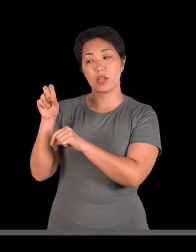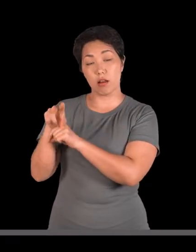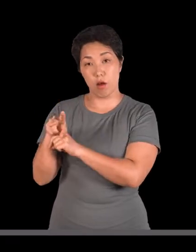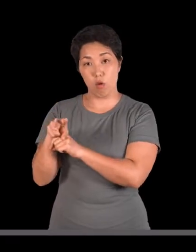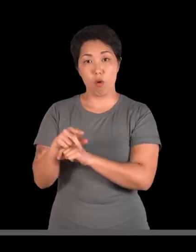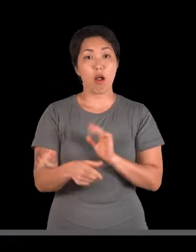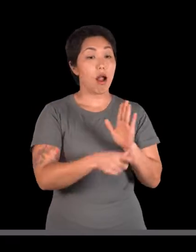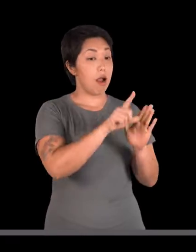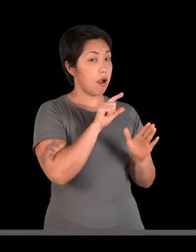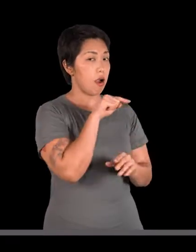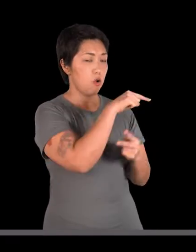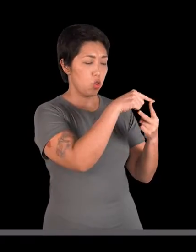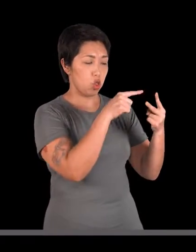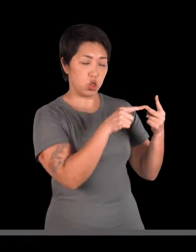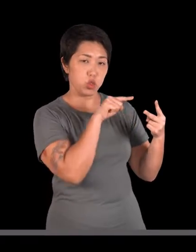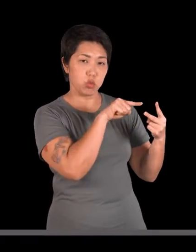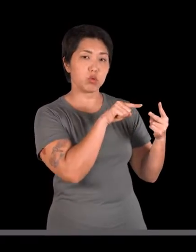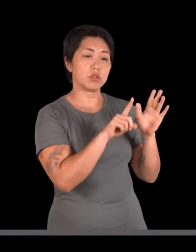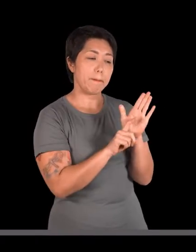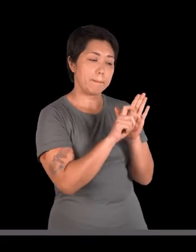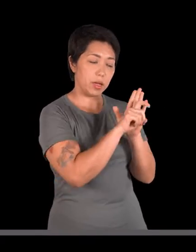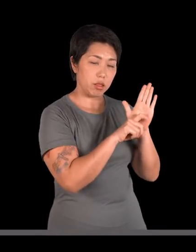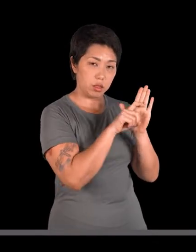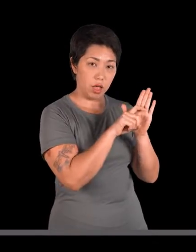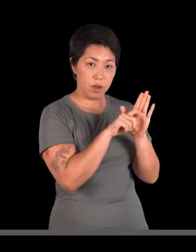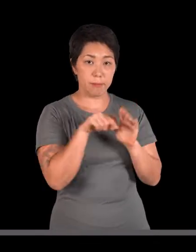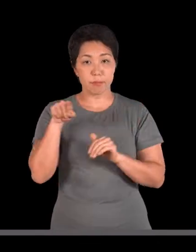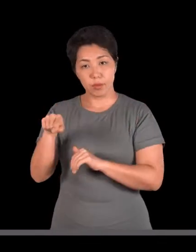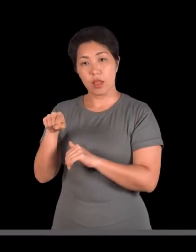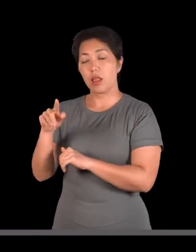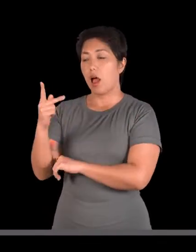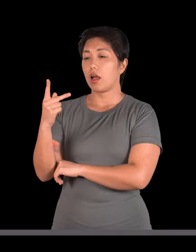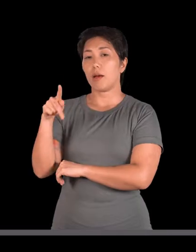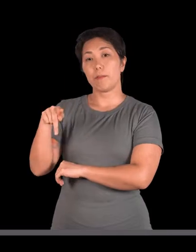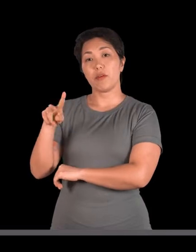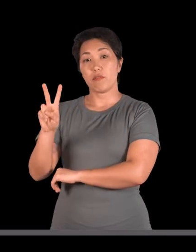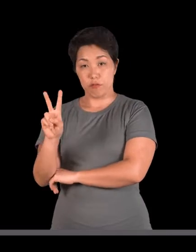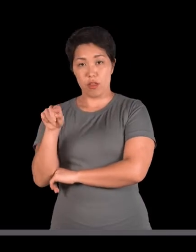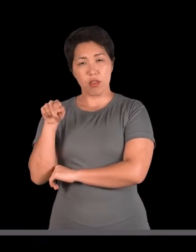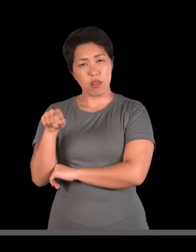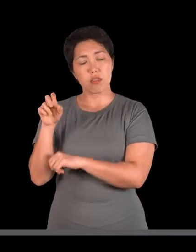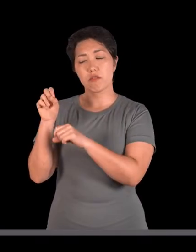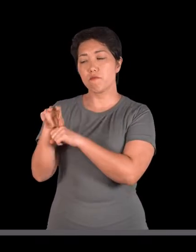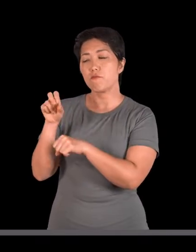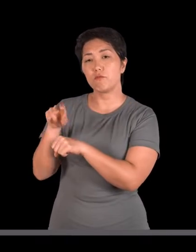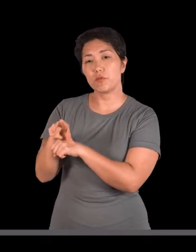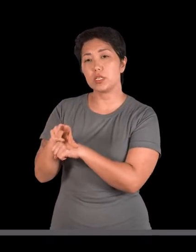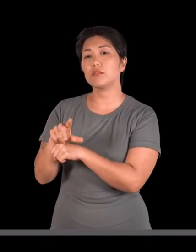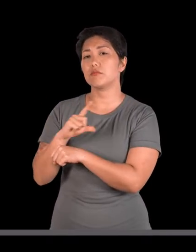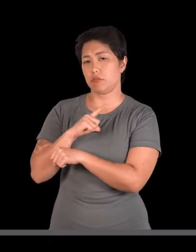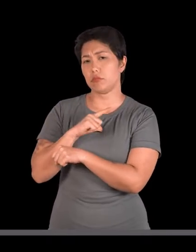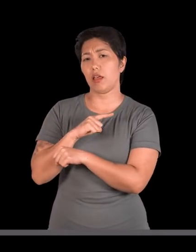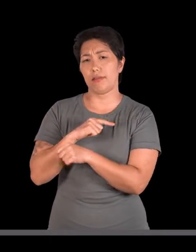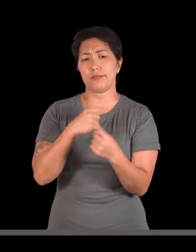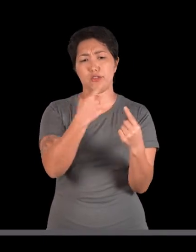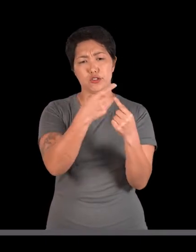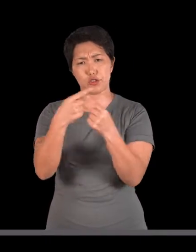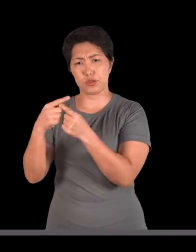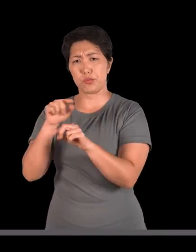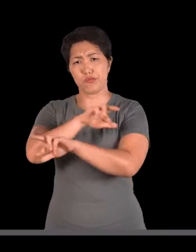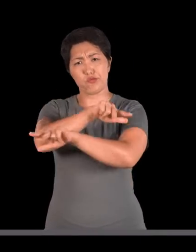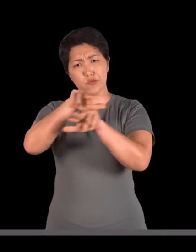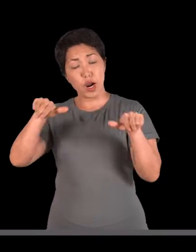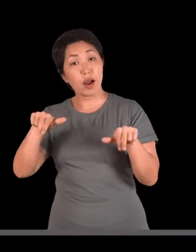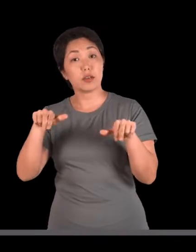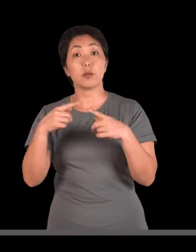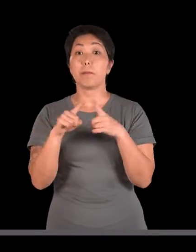A sífilis e a gonorreia, a gente viu que são bacterianas. Também chamado de condiloma combinado. Esse vírus, ele vai ter ali, são vários tipos de